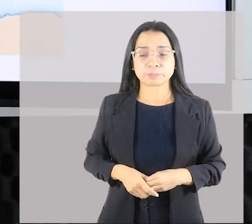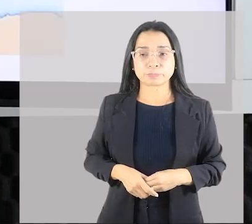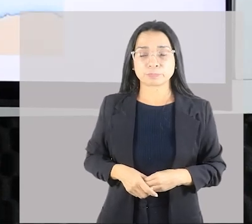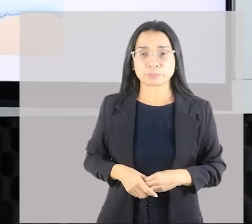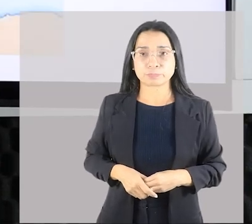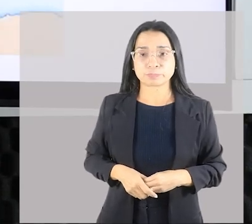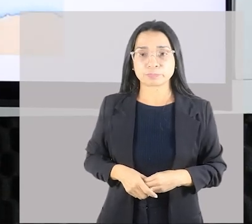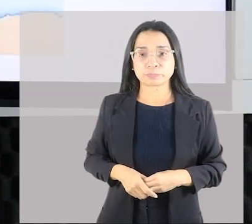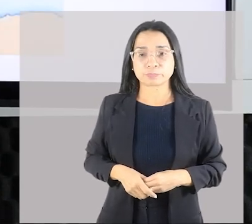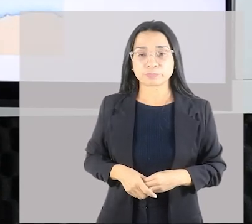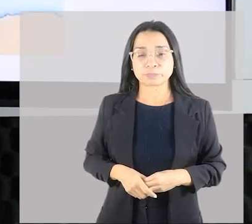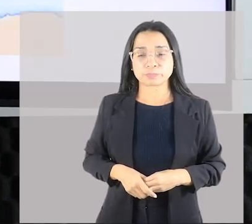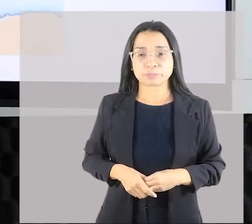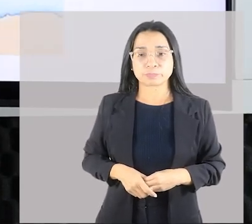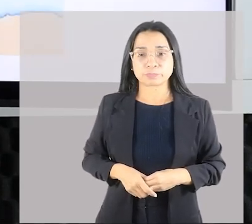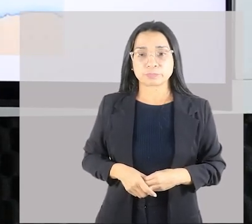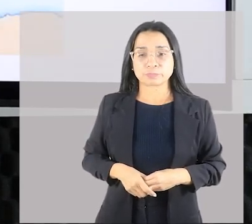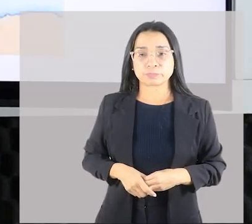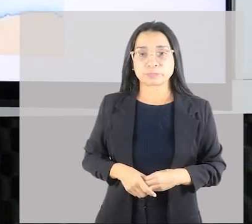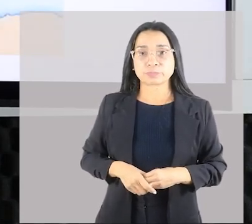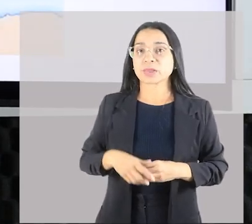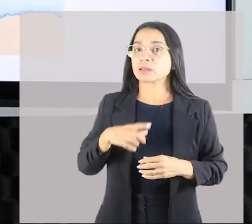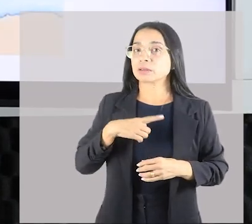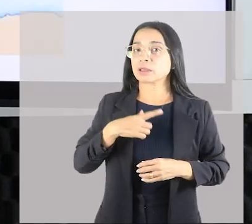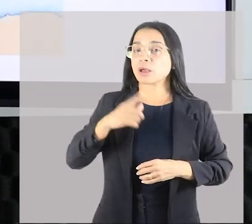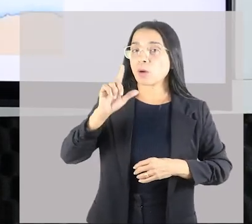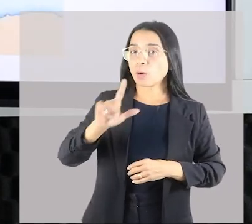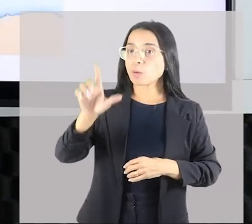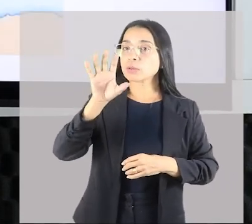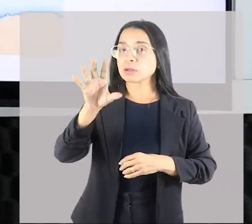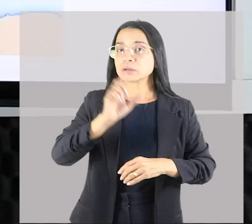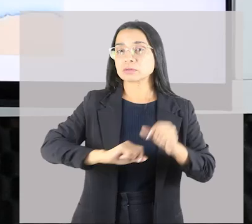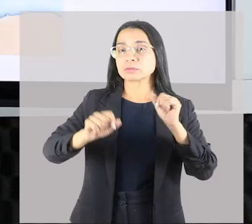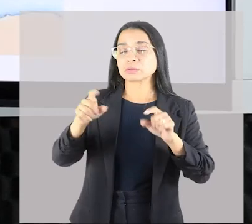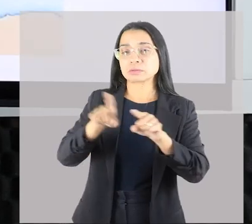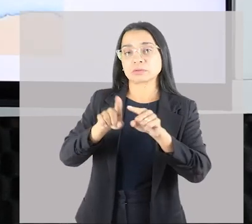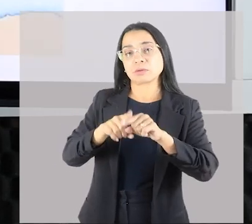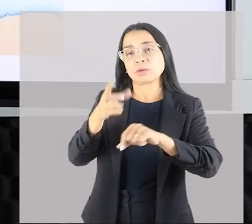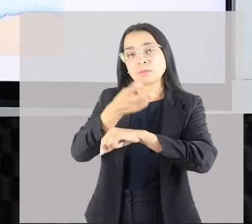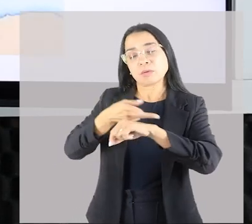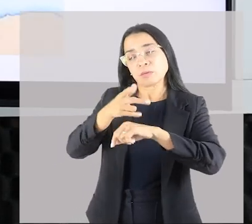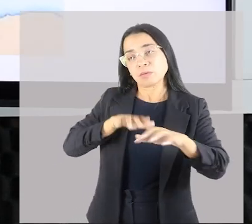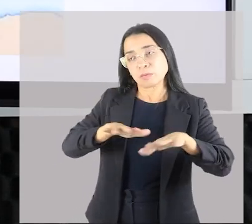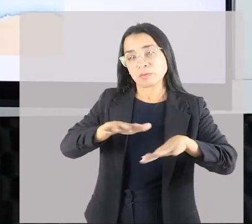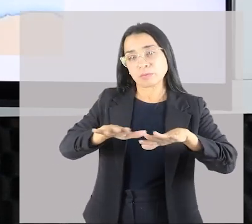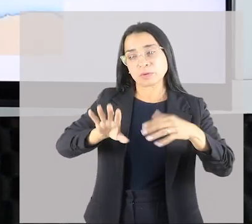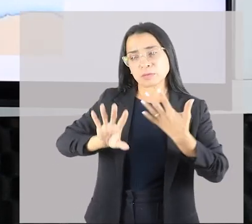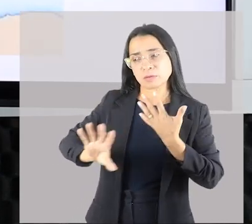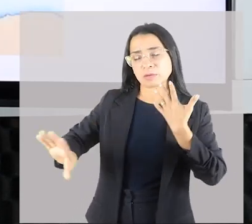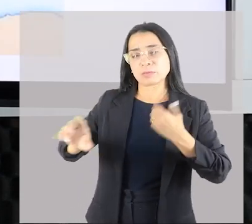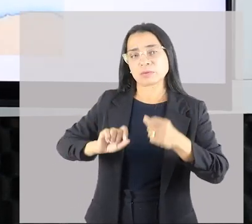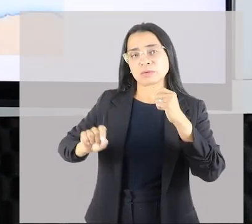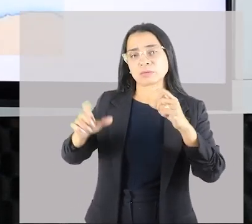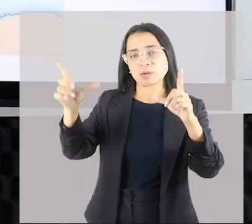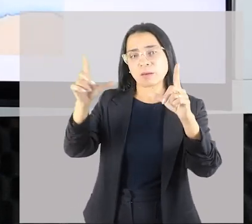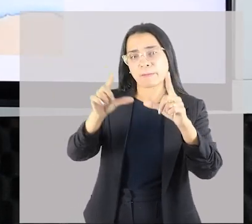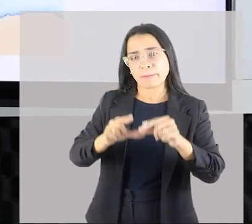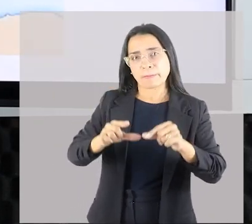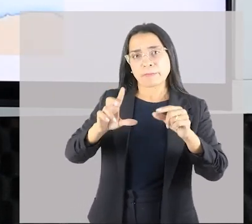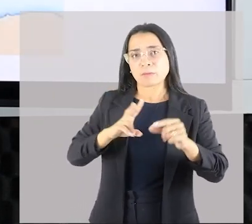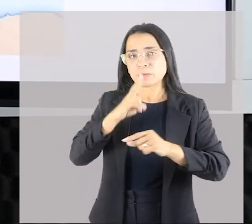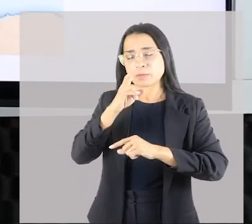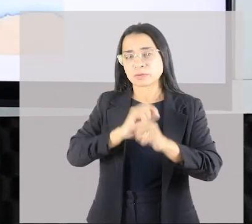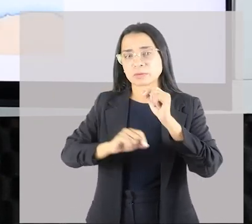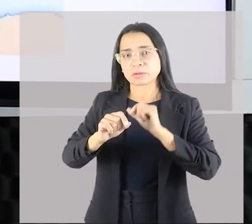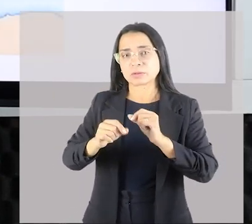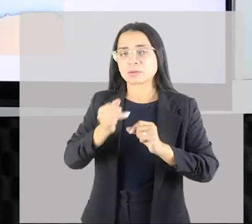nordeste do território espanhol, tá certo? Existem outras regiões que também buscam ali movimentos, tá certo, de separação, só que de menor intensidade, como